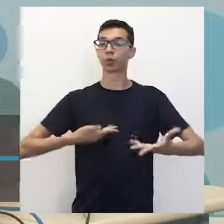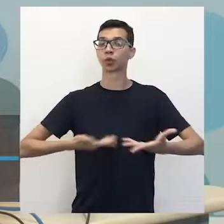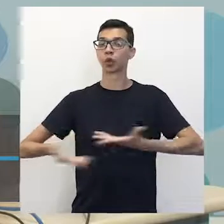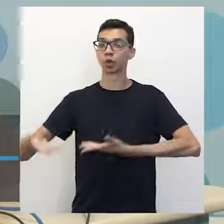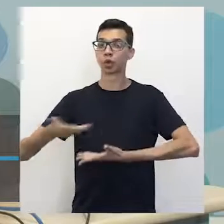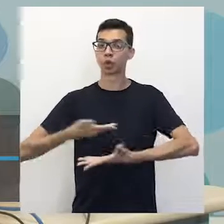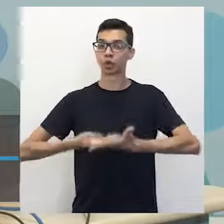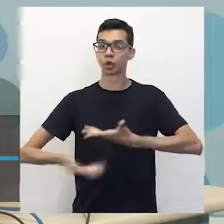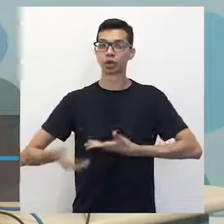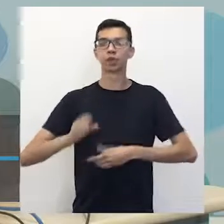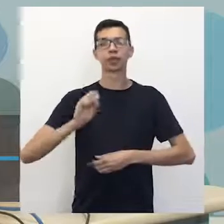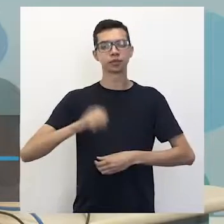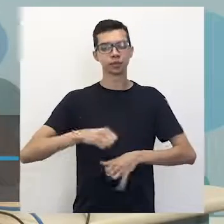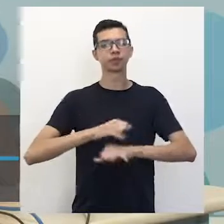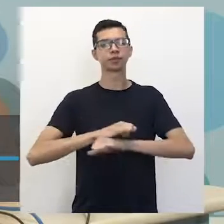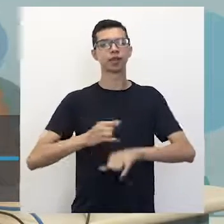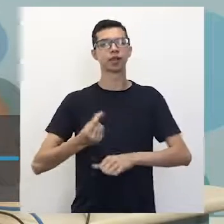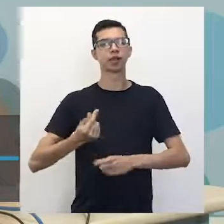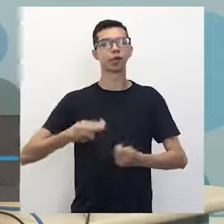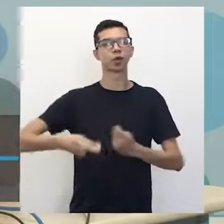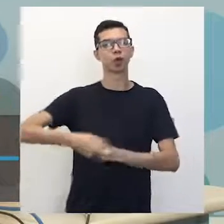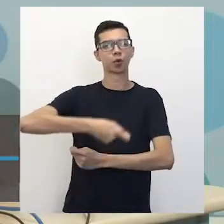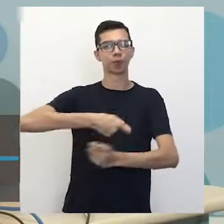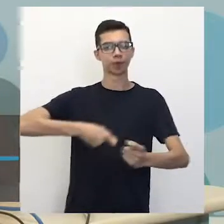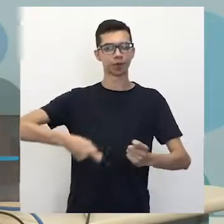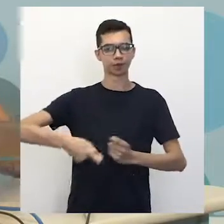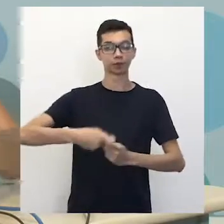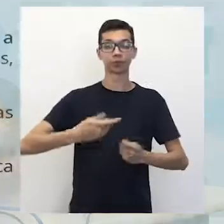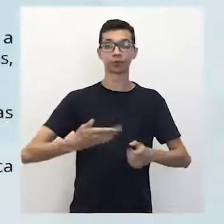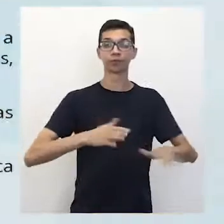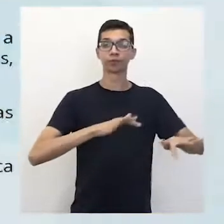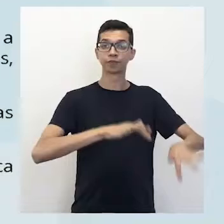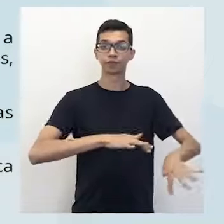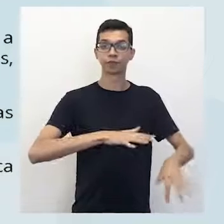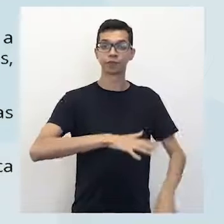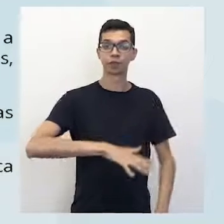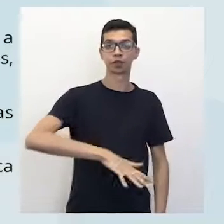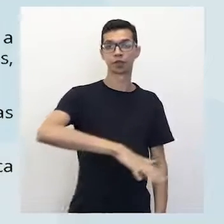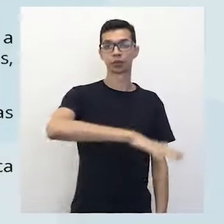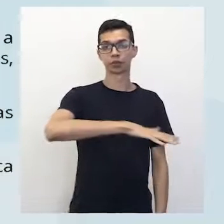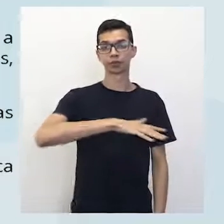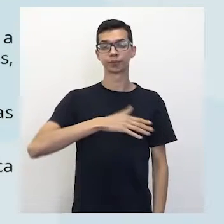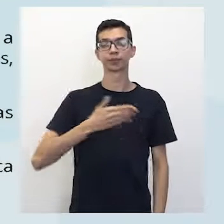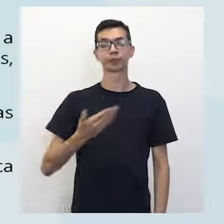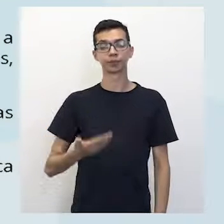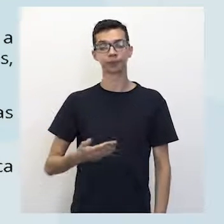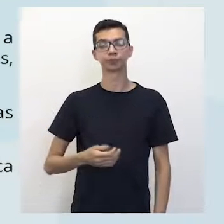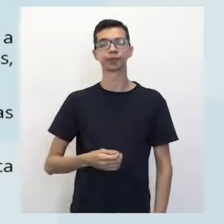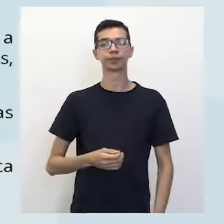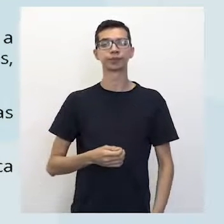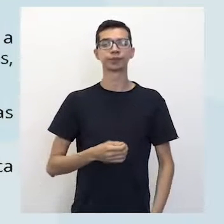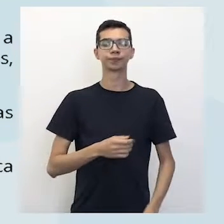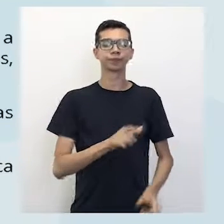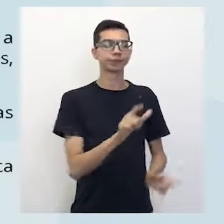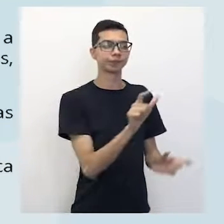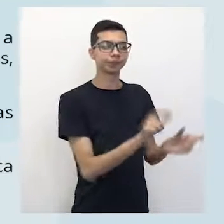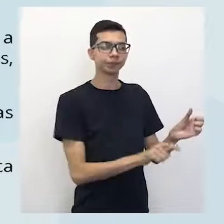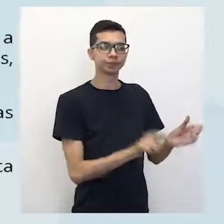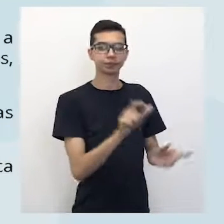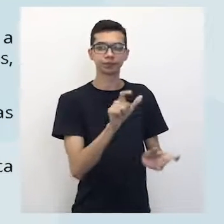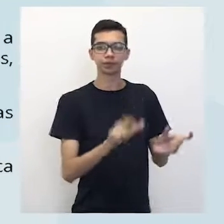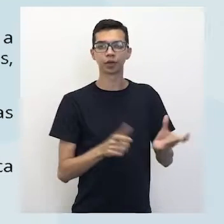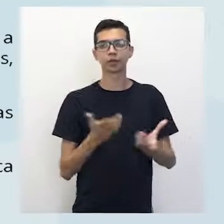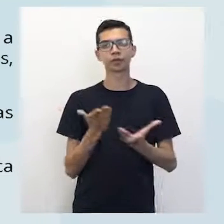sim de comércio. Então, dentro dos próprios feudos, né, os servos vão começar a montar pequenas